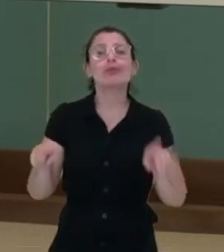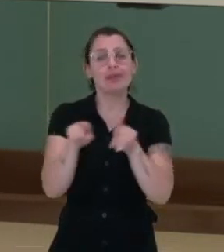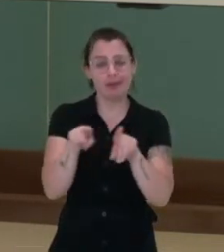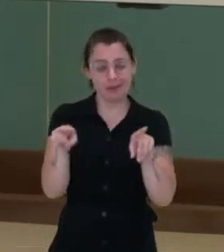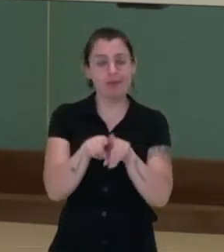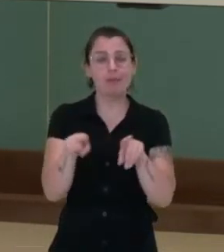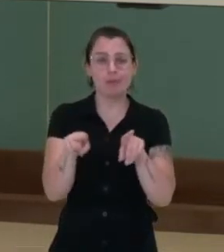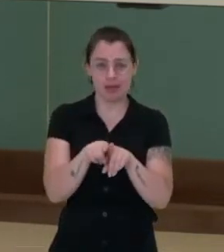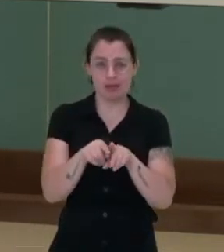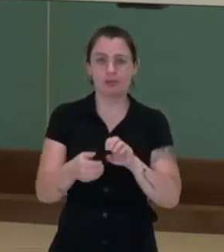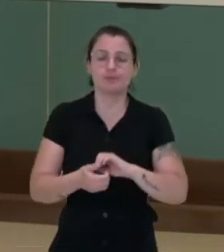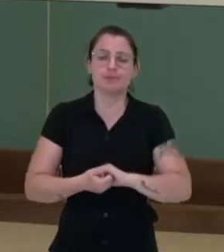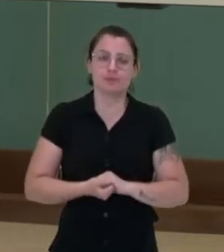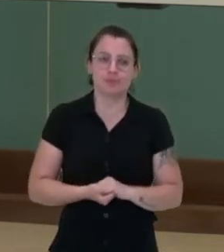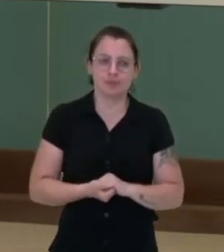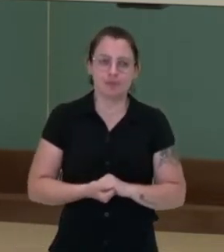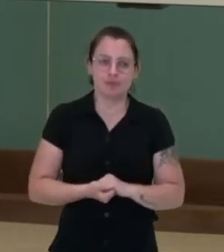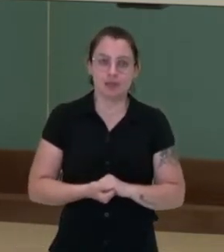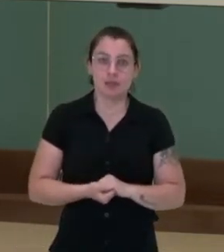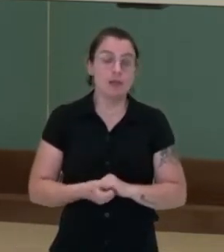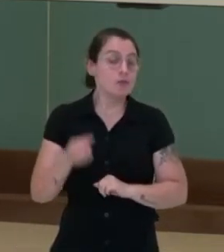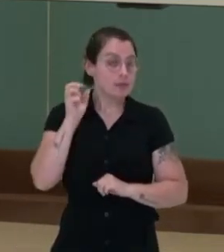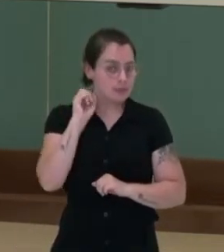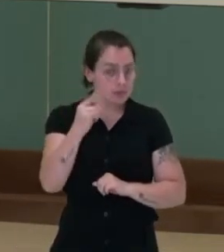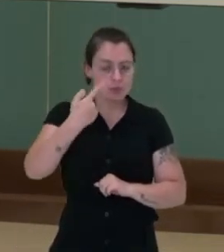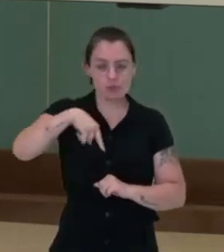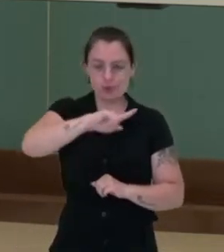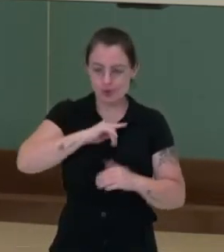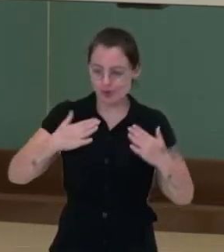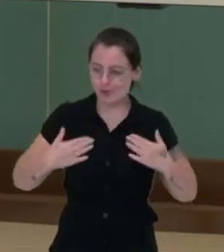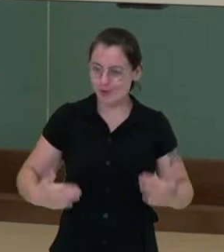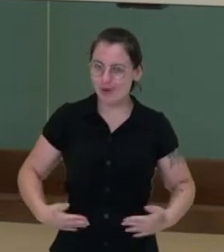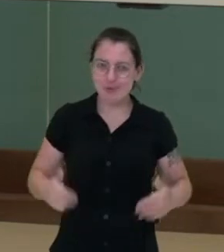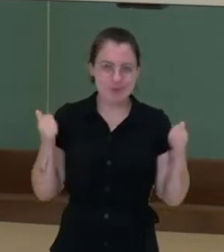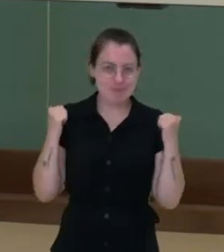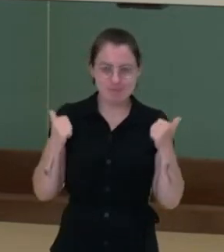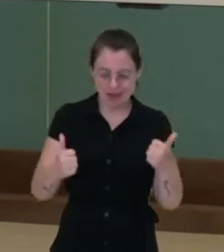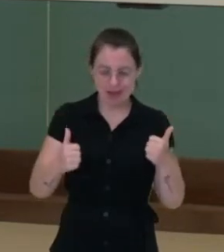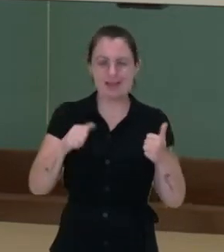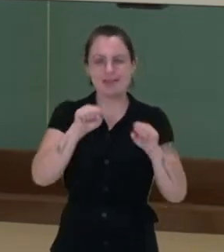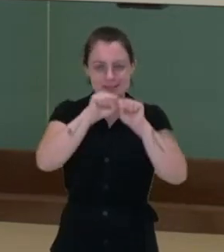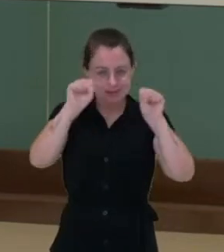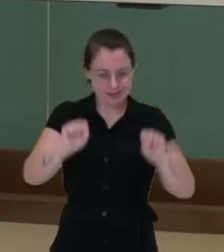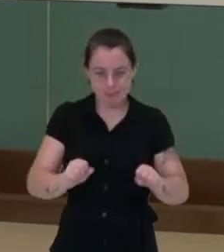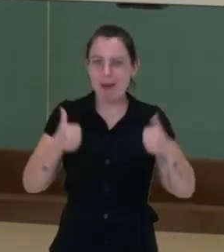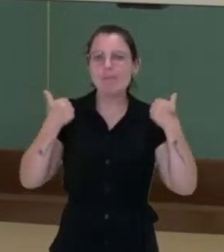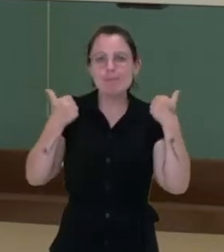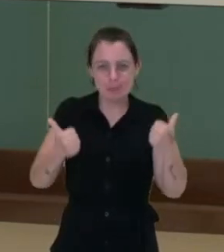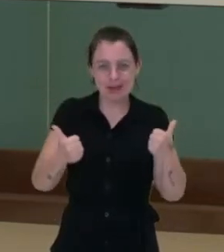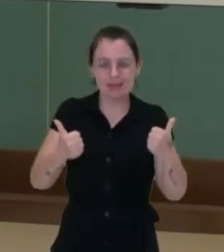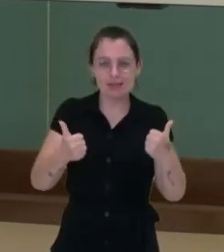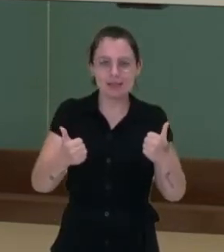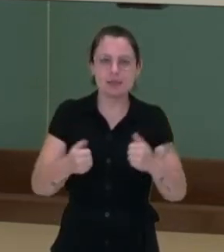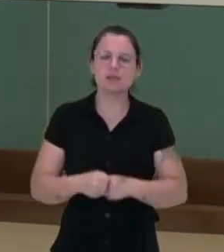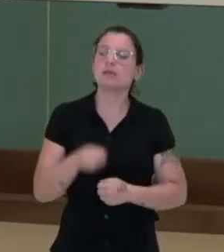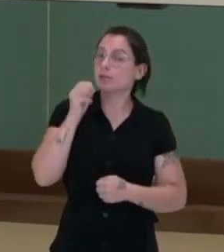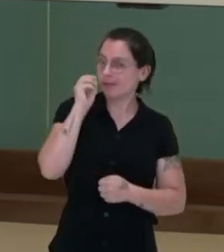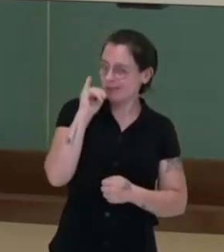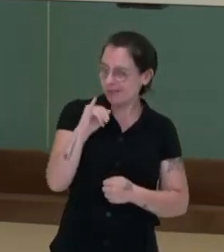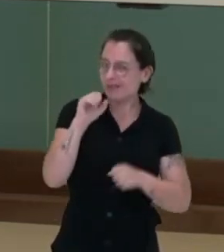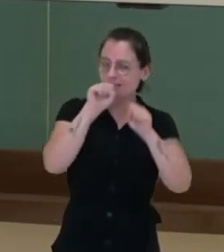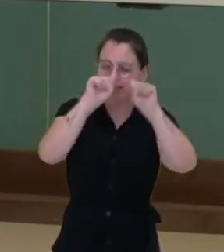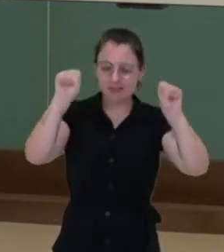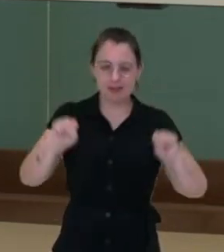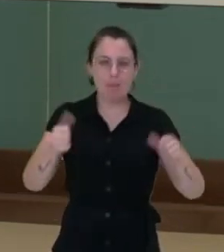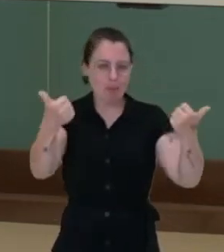íntegro, funcionando muito bem, nós vamos estar bem. Se por alguma razão afetar